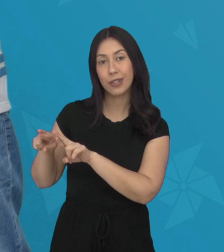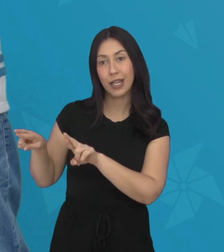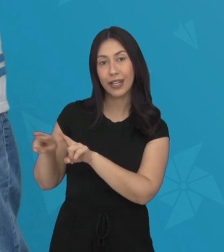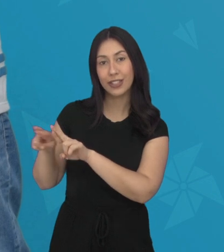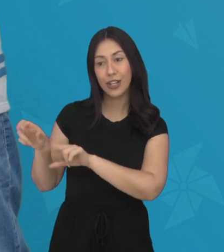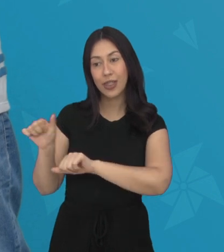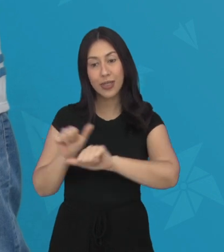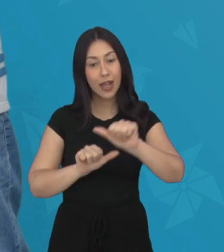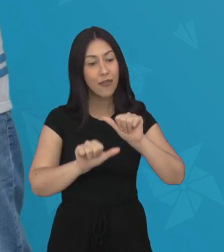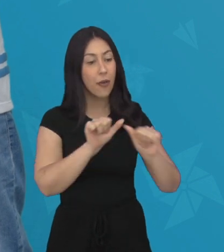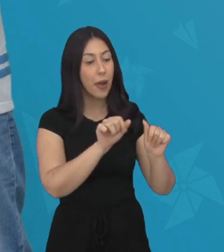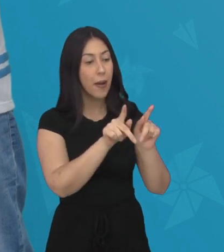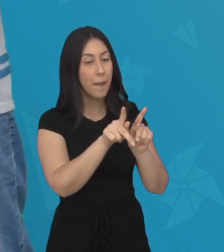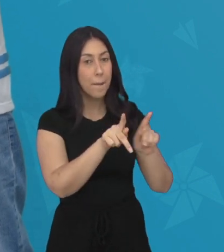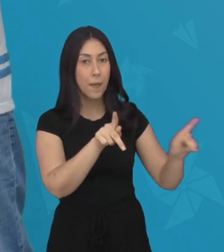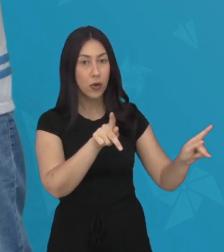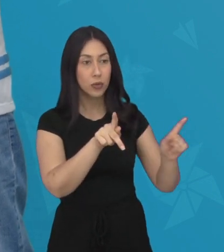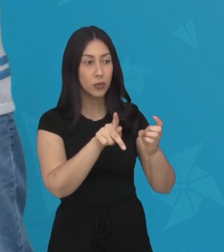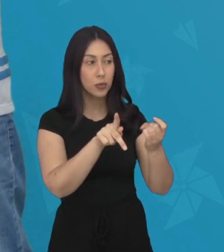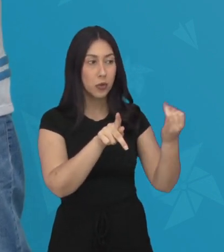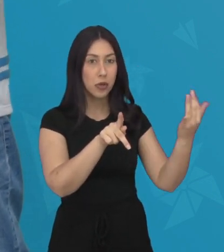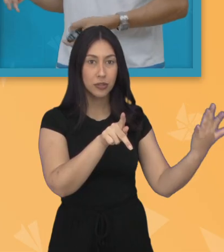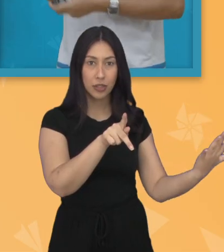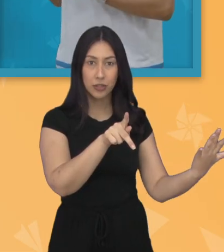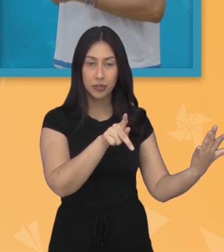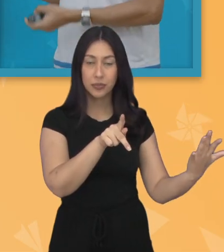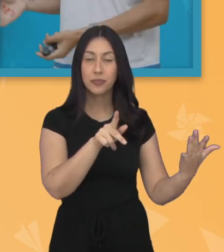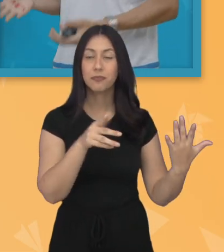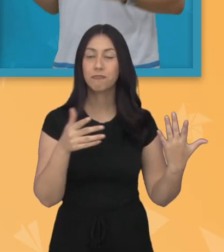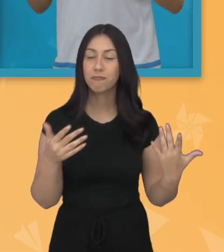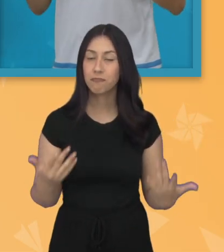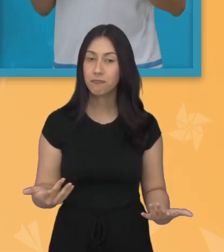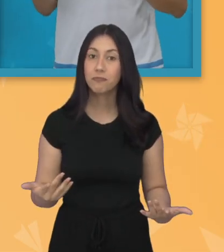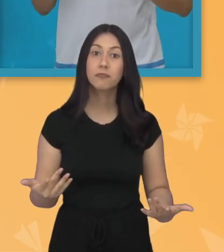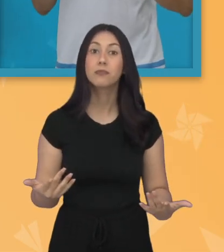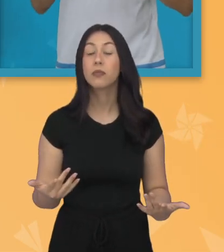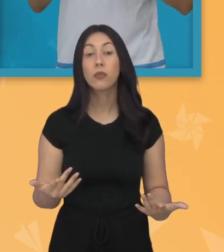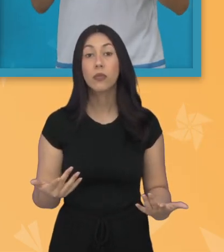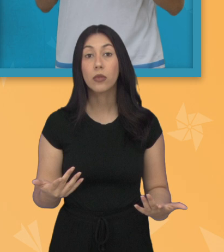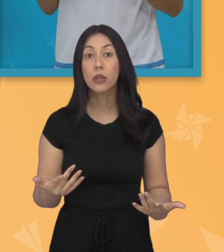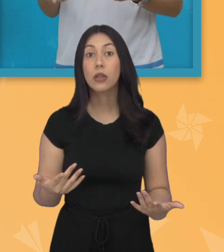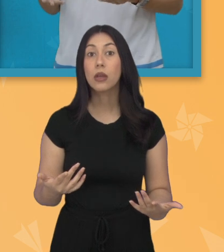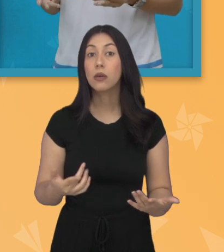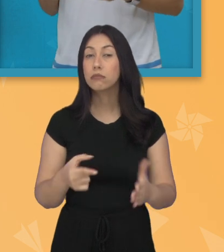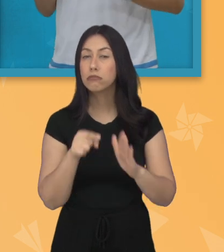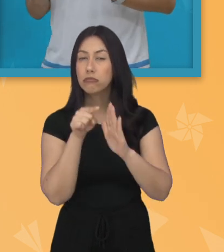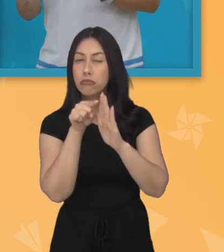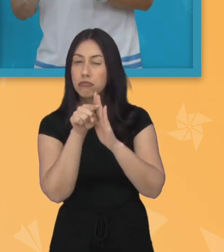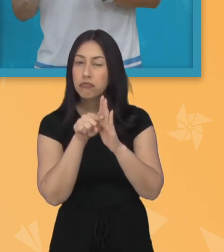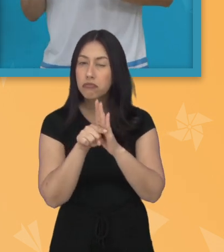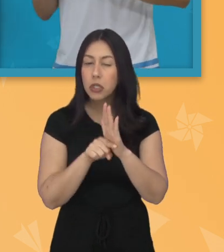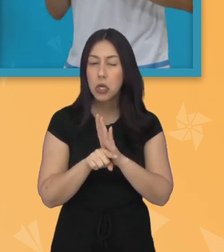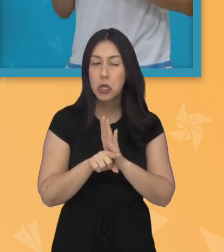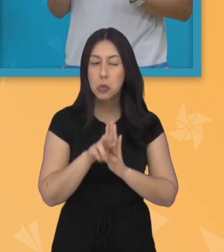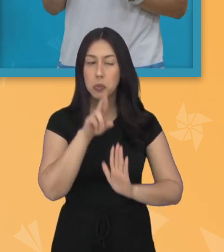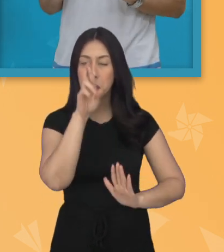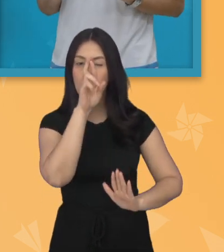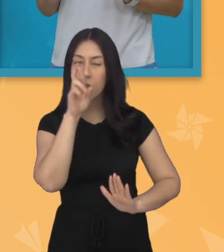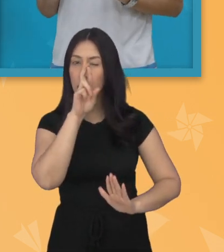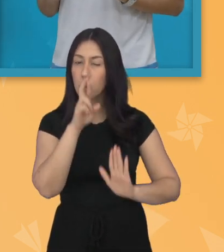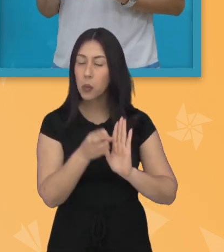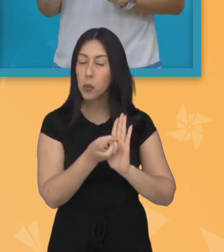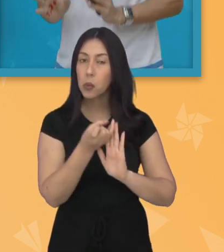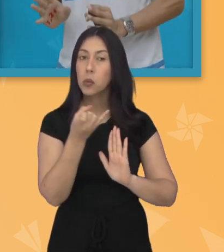uma quantidade A e B de produtos, certo? Bom, é uma análise quantitativa do que a gente está